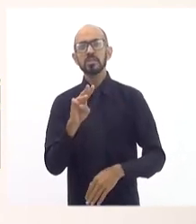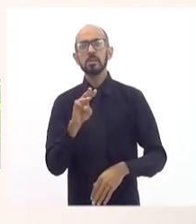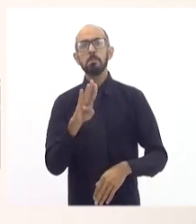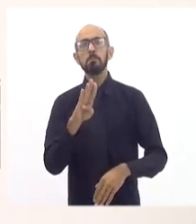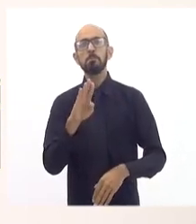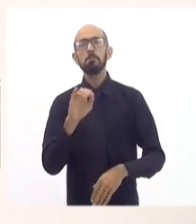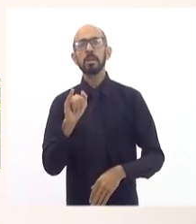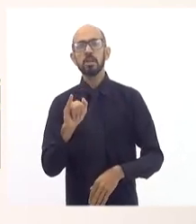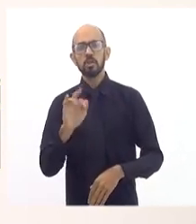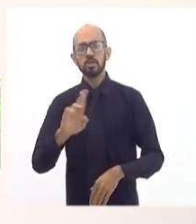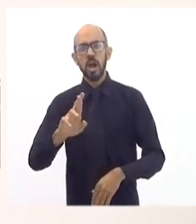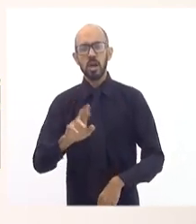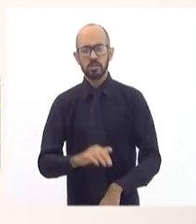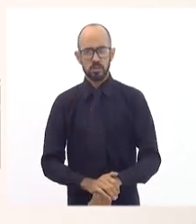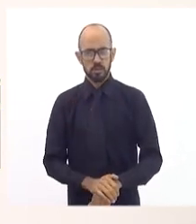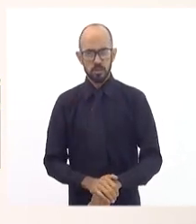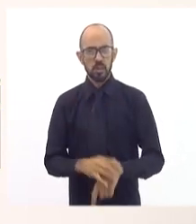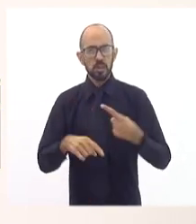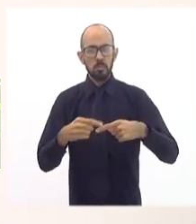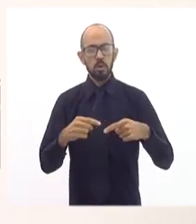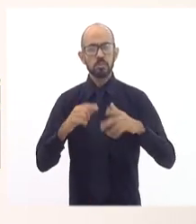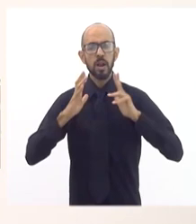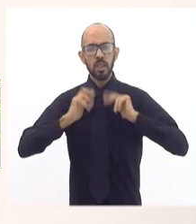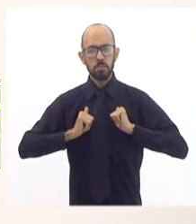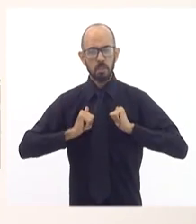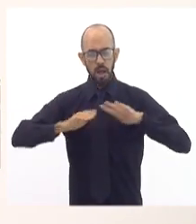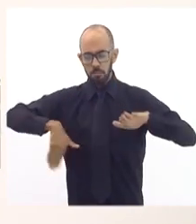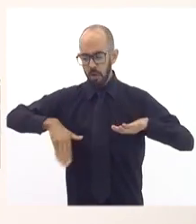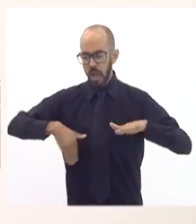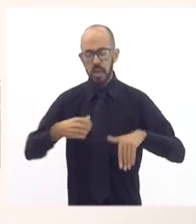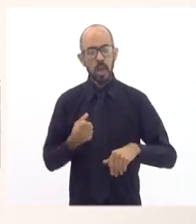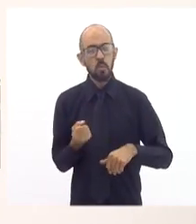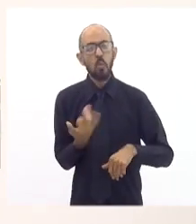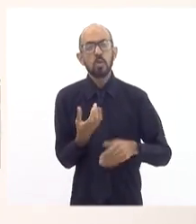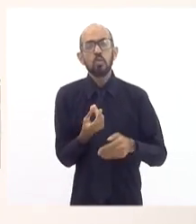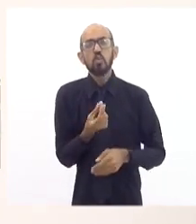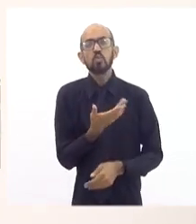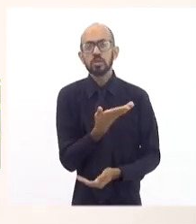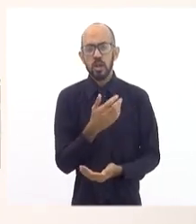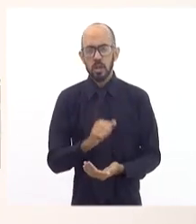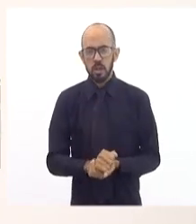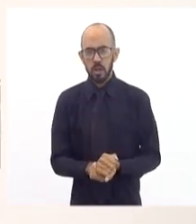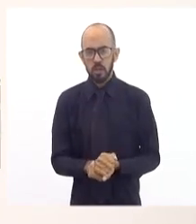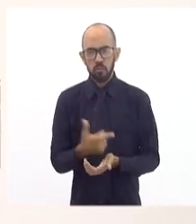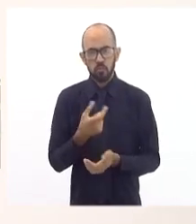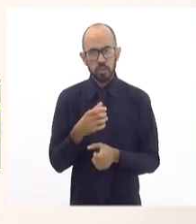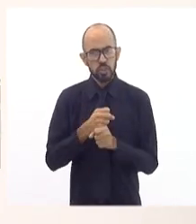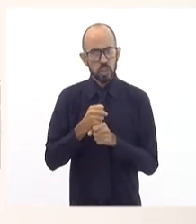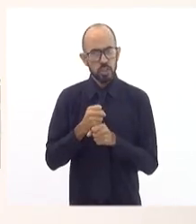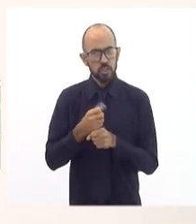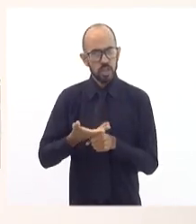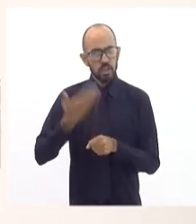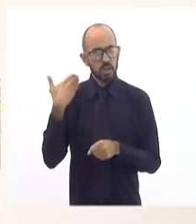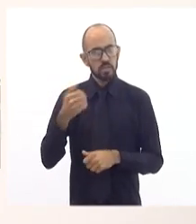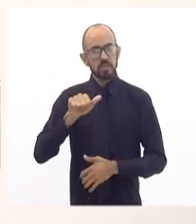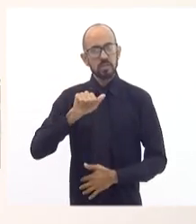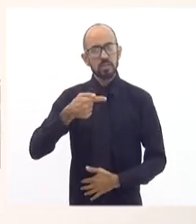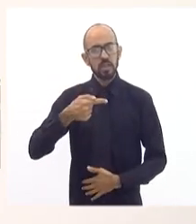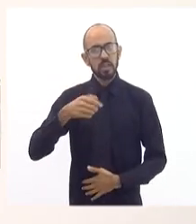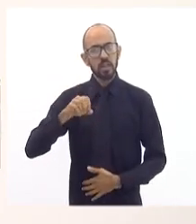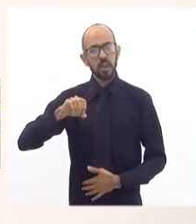Sepetiba e no processo do Ministério Público Federal há 20 anos atrás custava 179 milhões